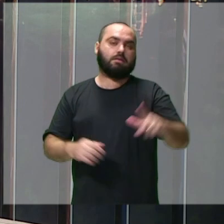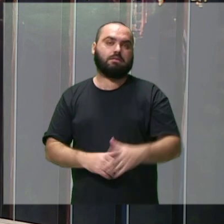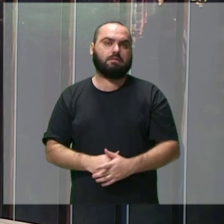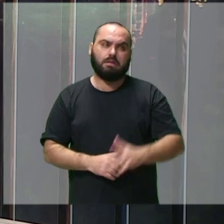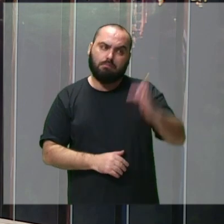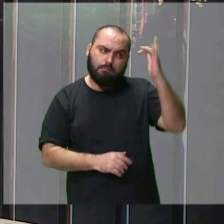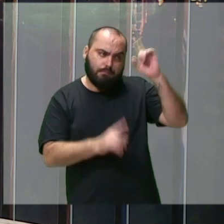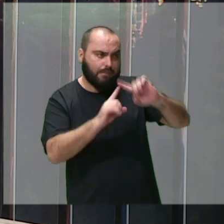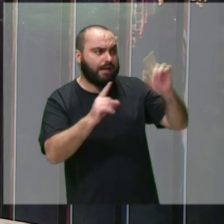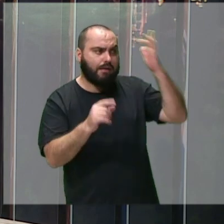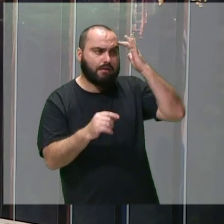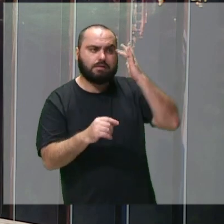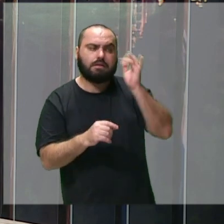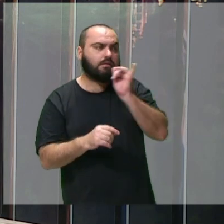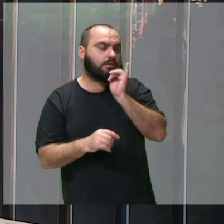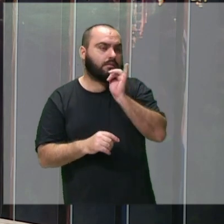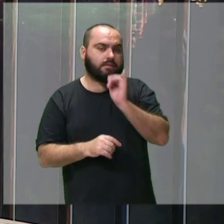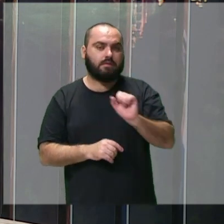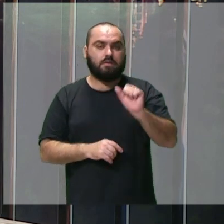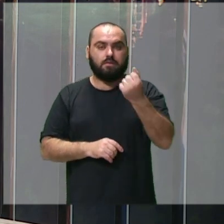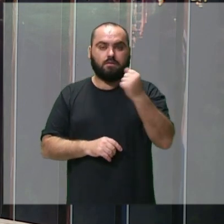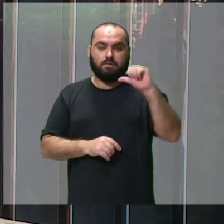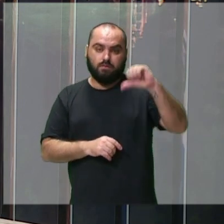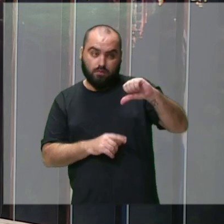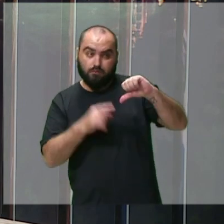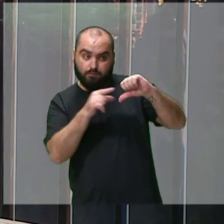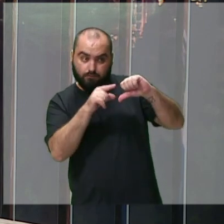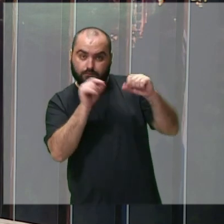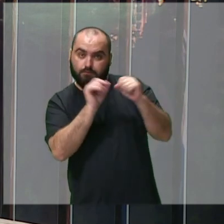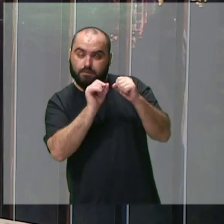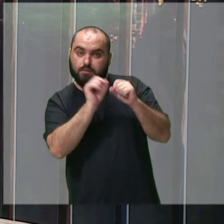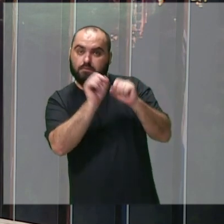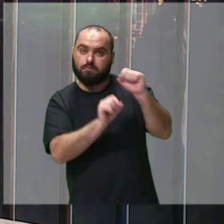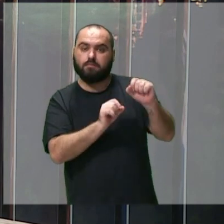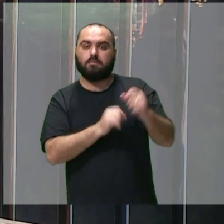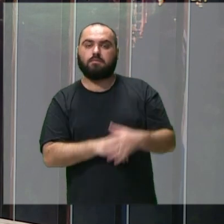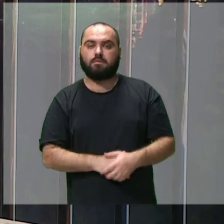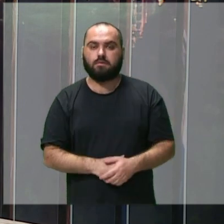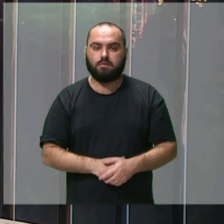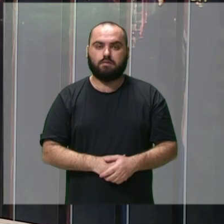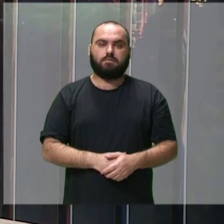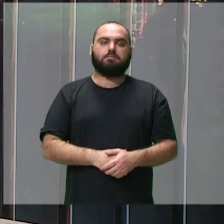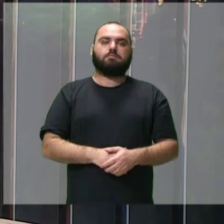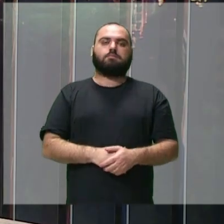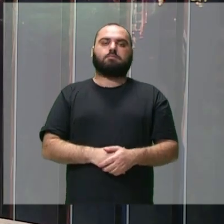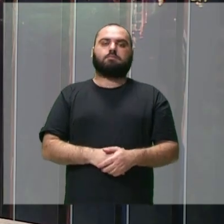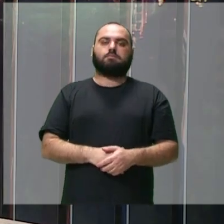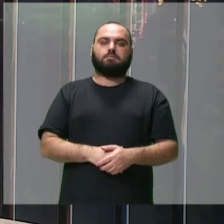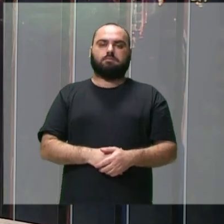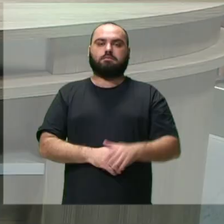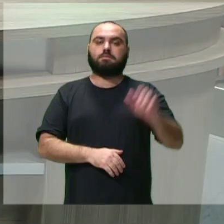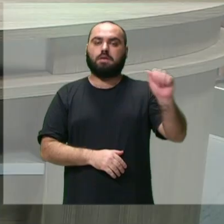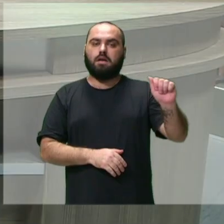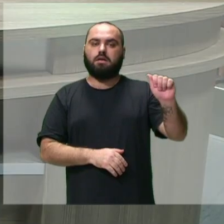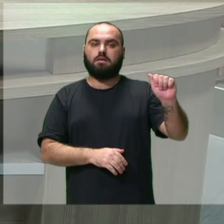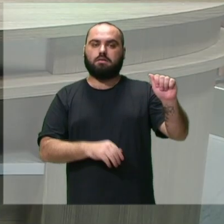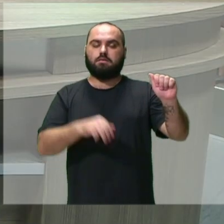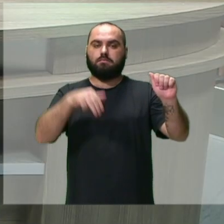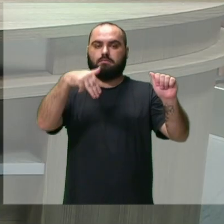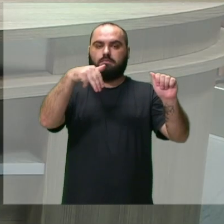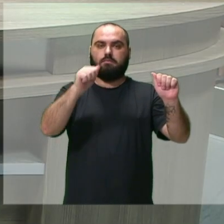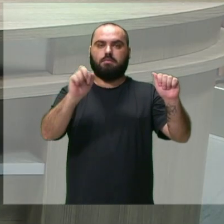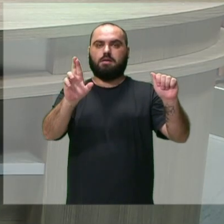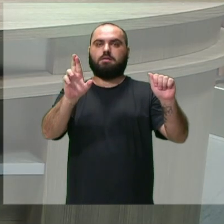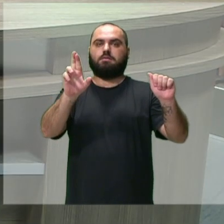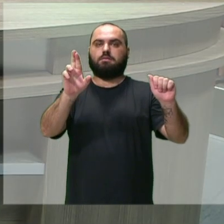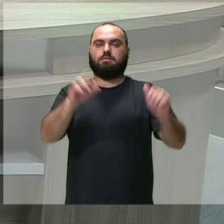muito bacana. Por exemplo, em 89 você fez, era de esculturas e desenhos, né? Amar.